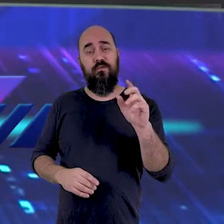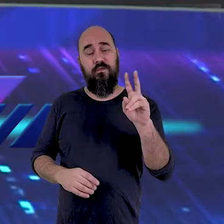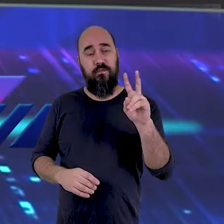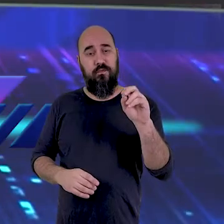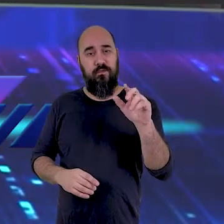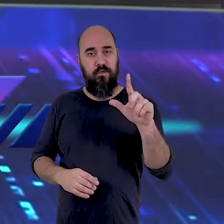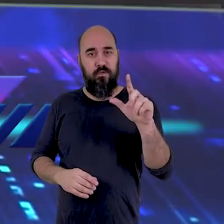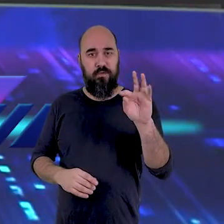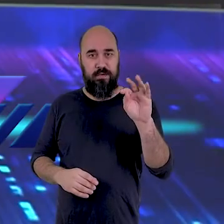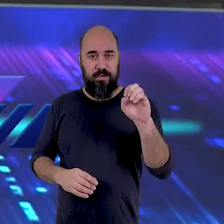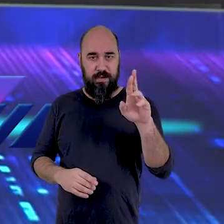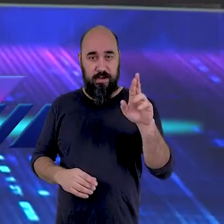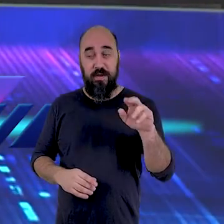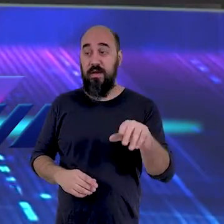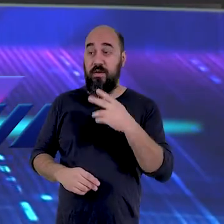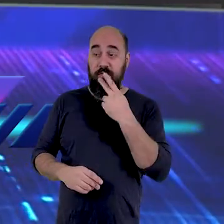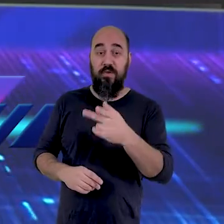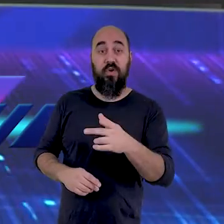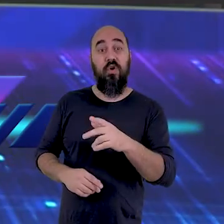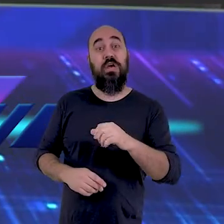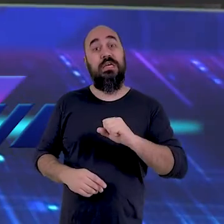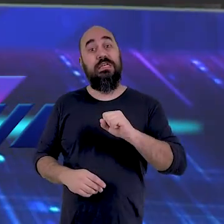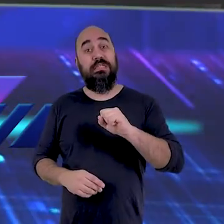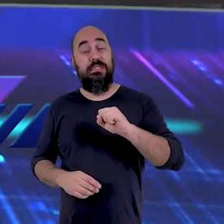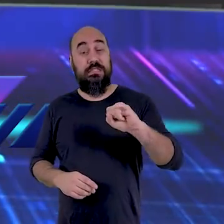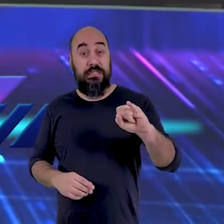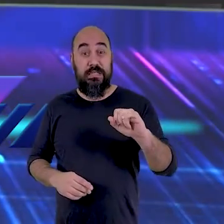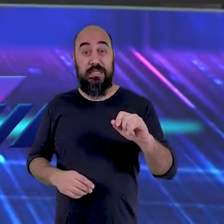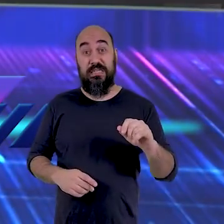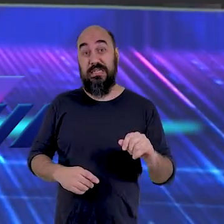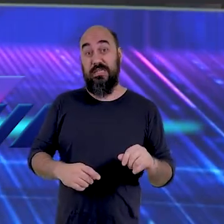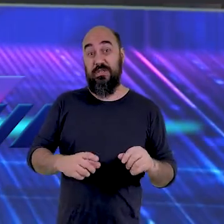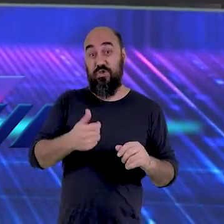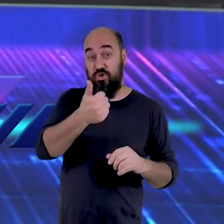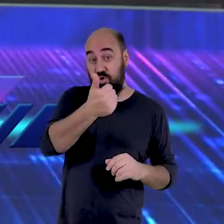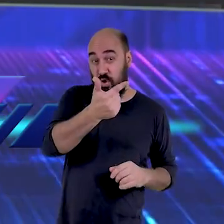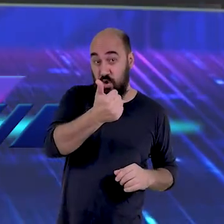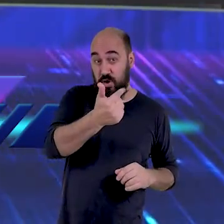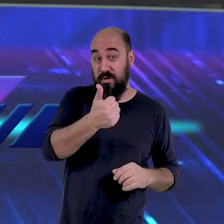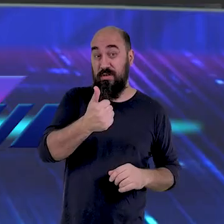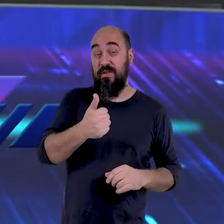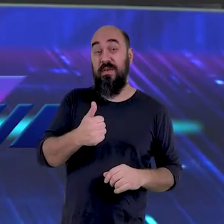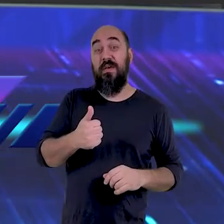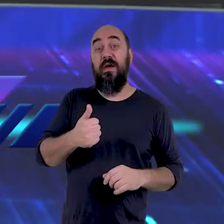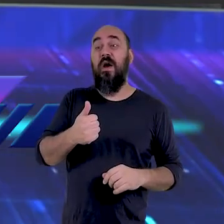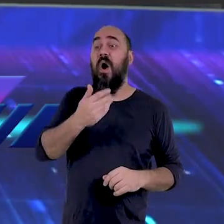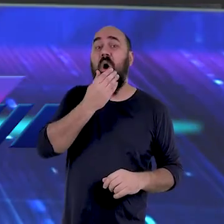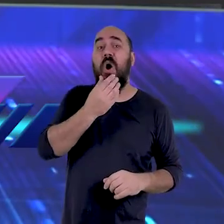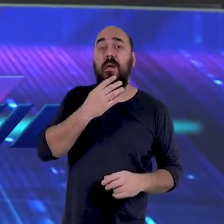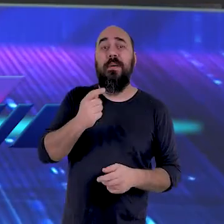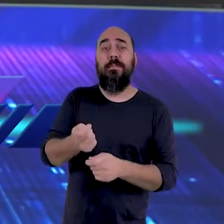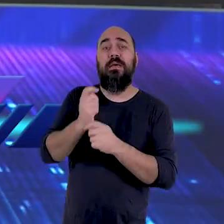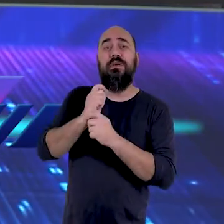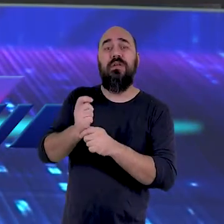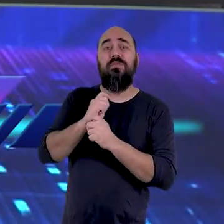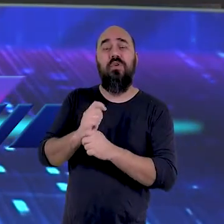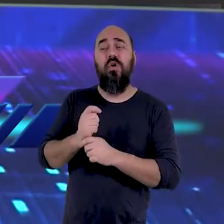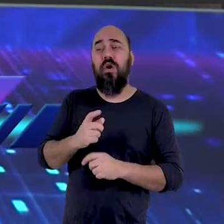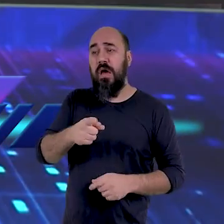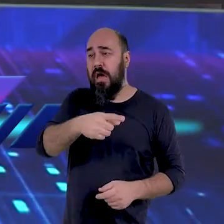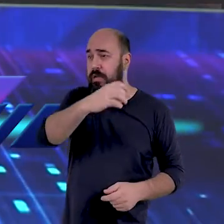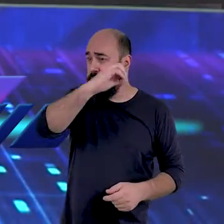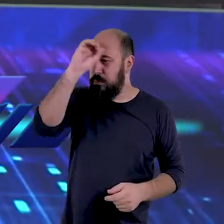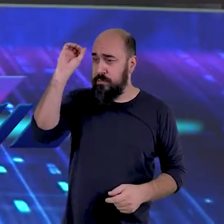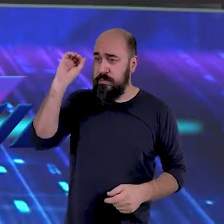necessários 12 pescadores ignorantes para levar adiante o evangelho de Jesus Cristo, eu